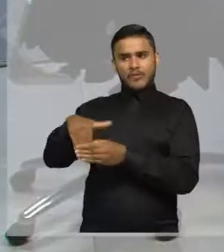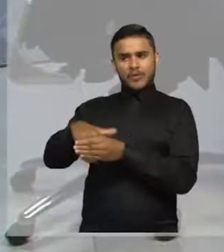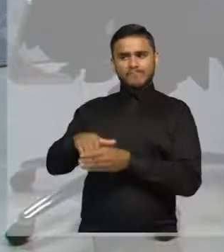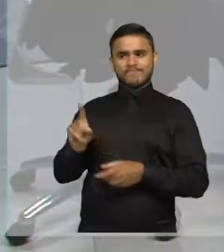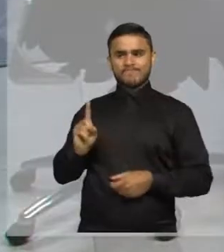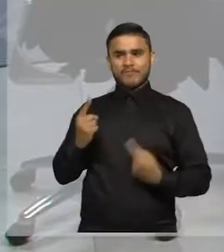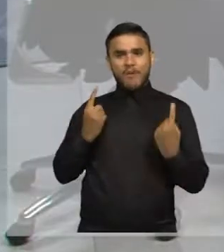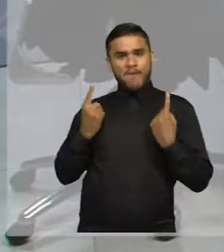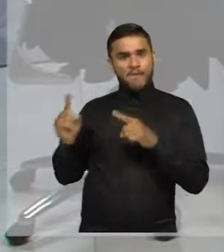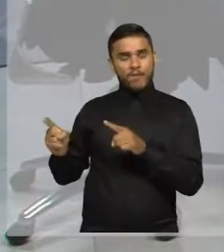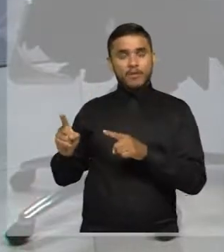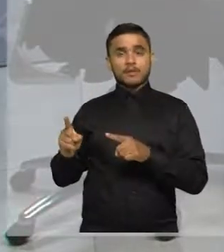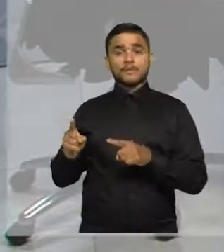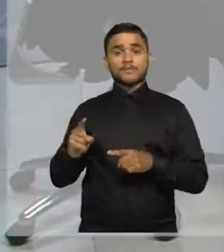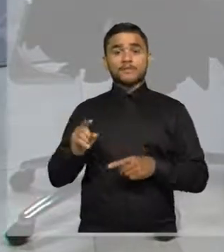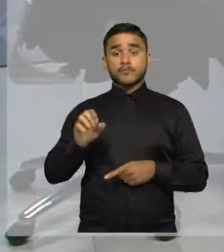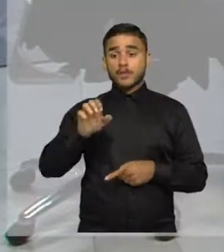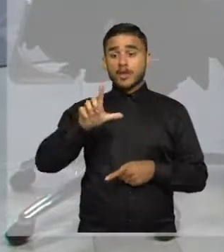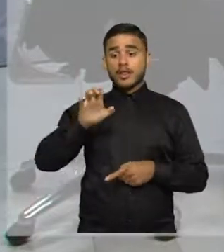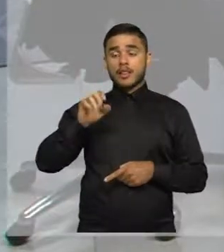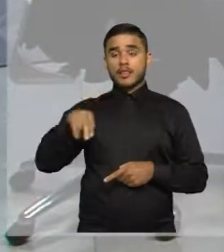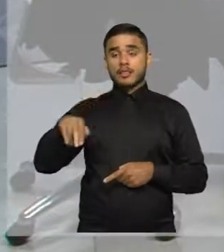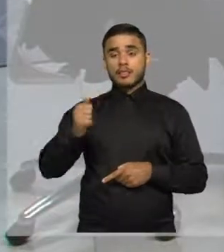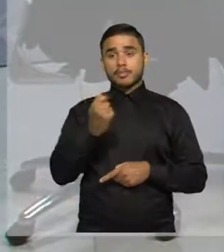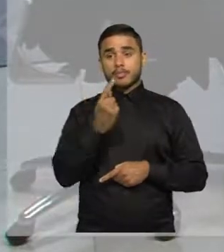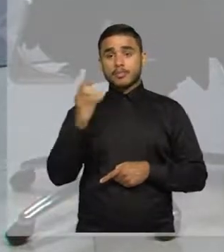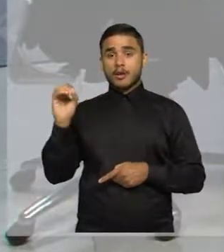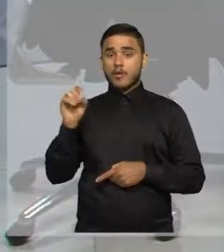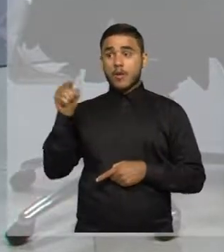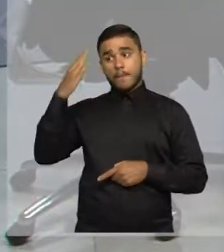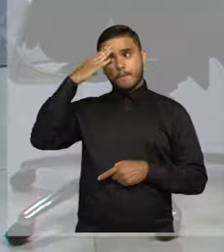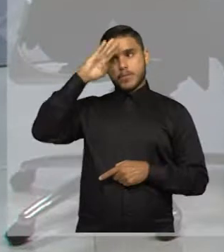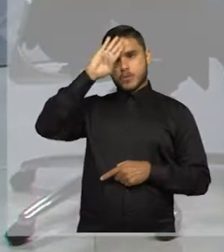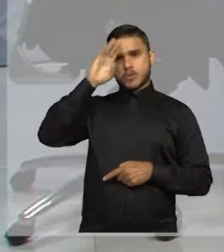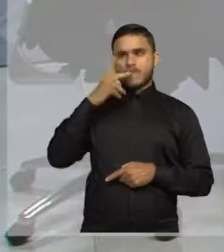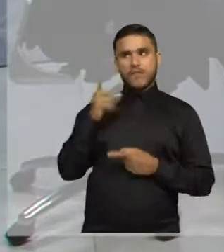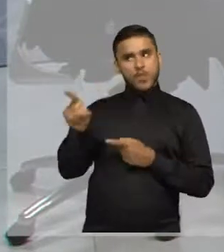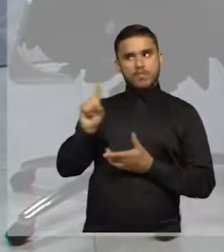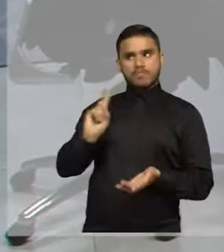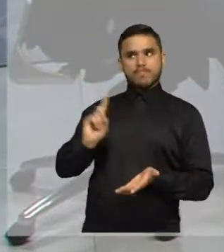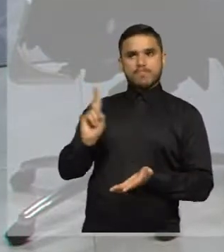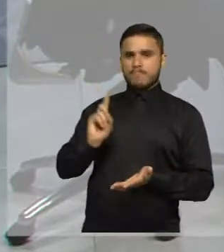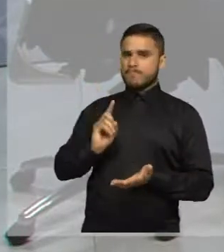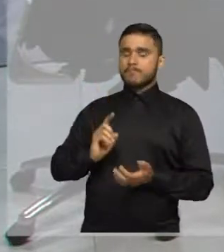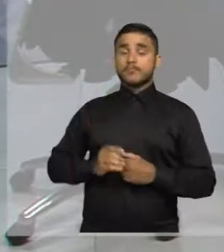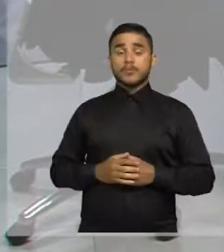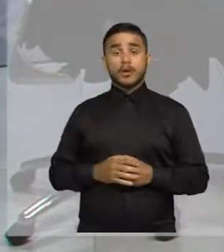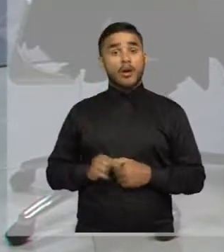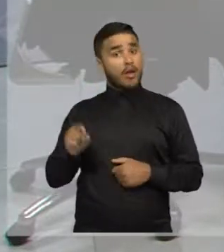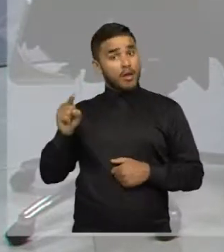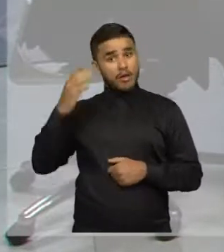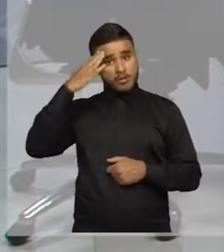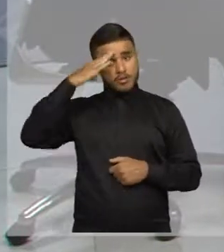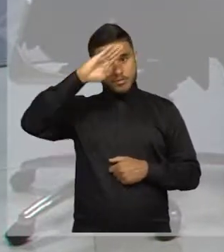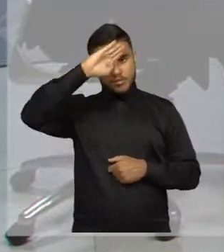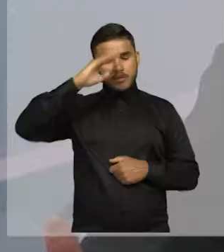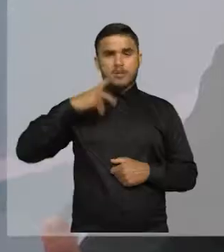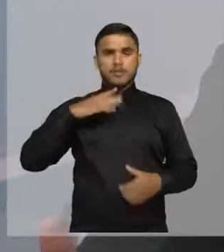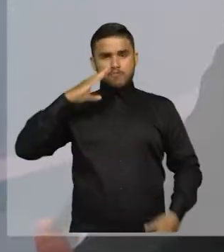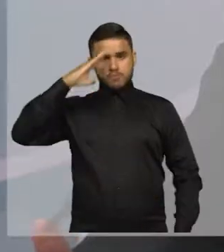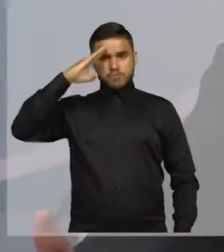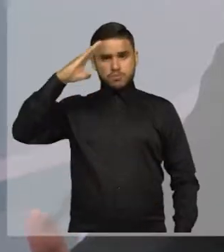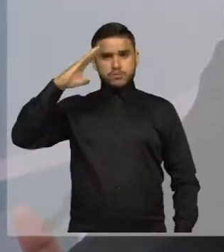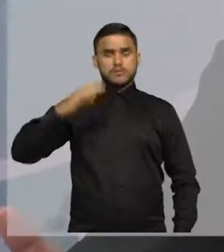não era quem tinha medo do Bolsonaro. Por quê? Porque o Bolsonaro tem um